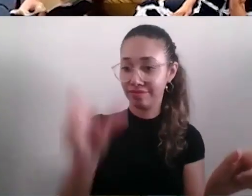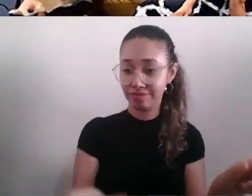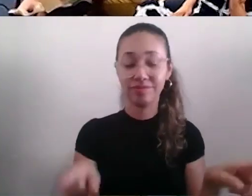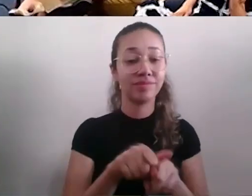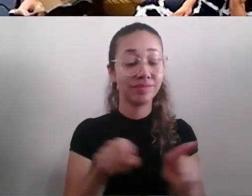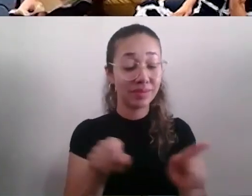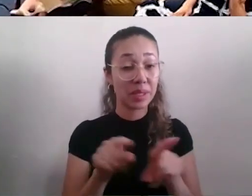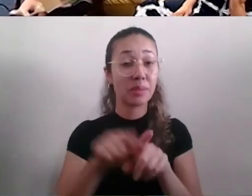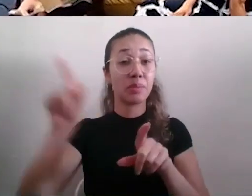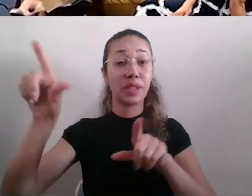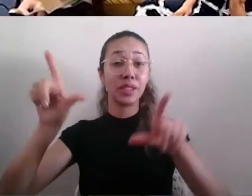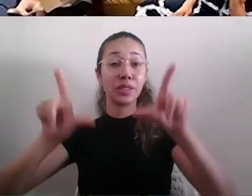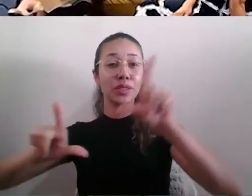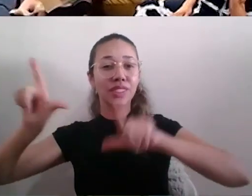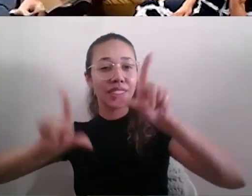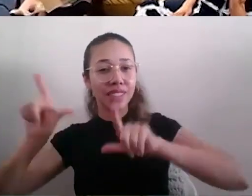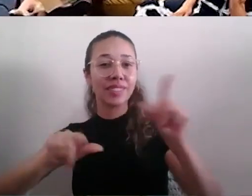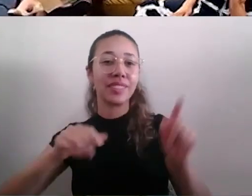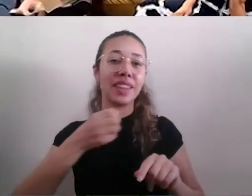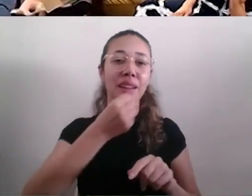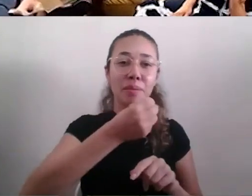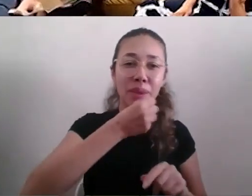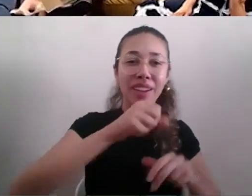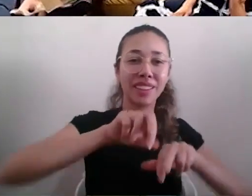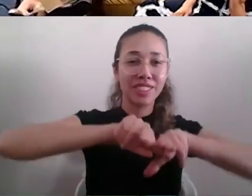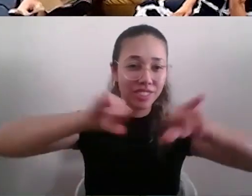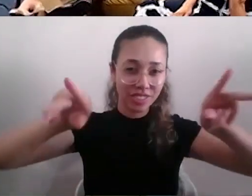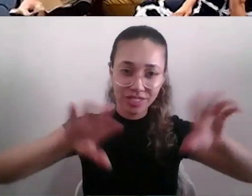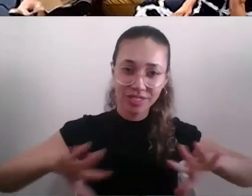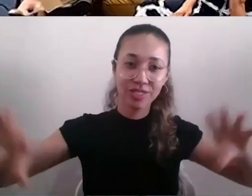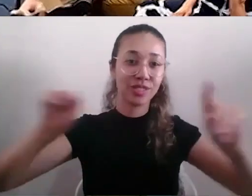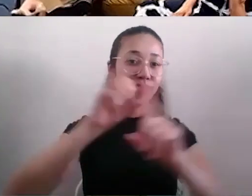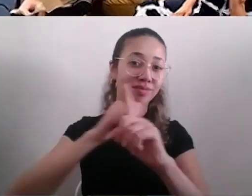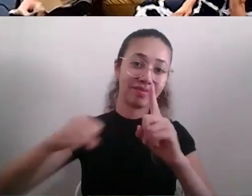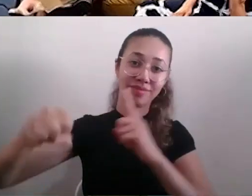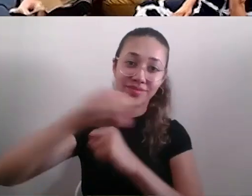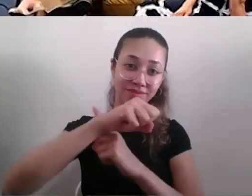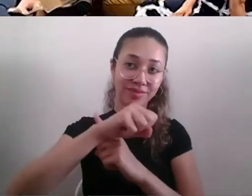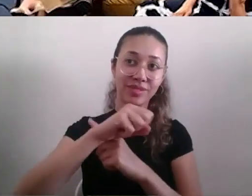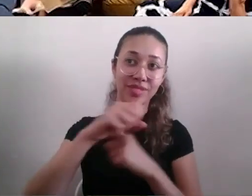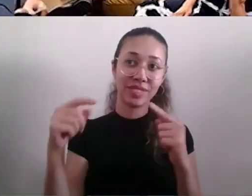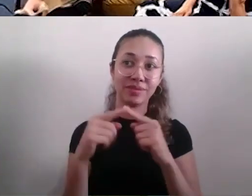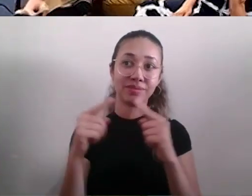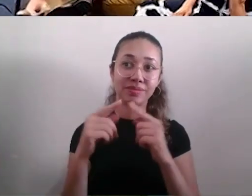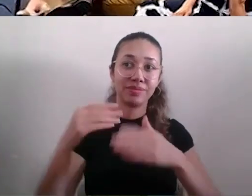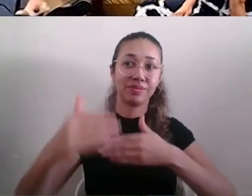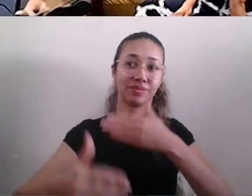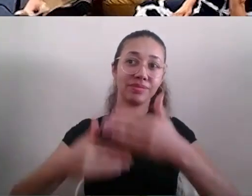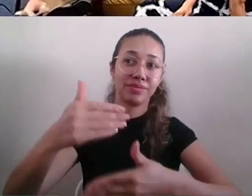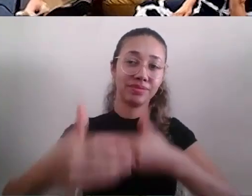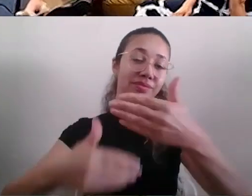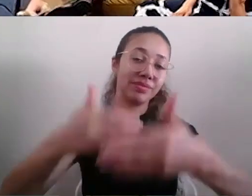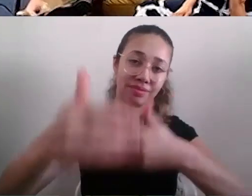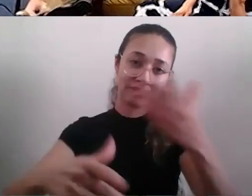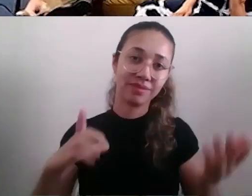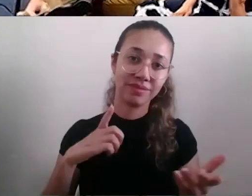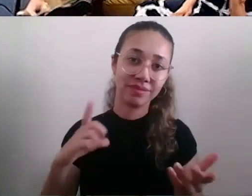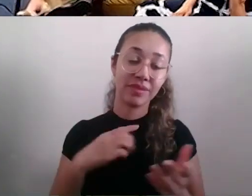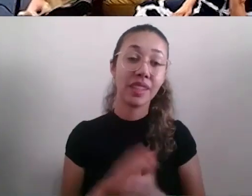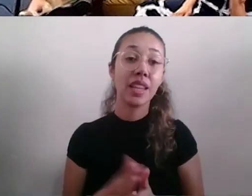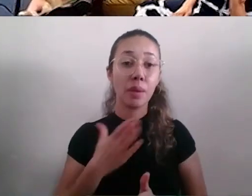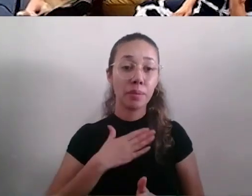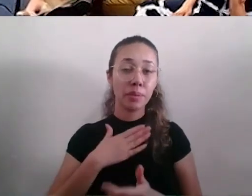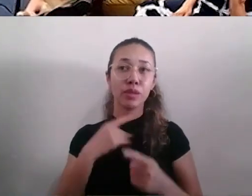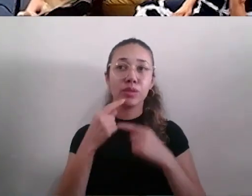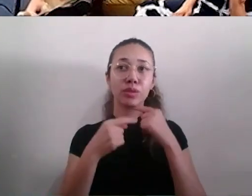na sociedade e em tudo que está em volta daquela situação ao longo do tempo, né? A minha dúvida é,